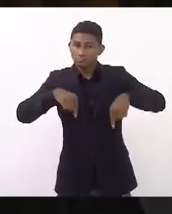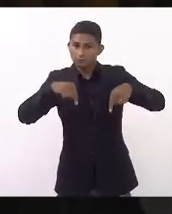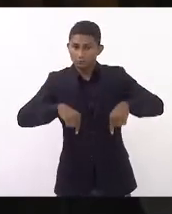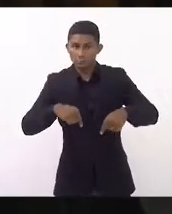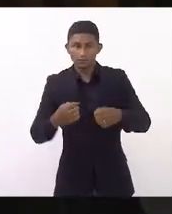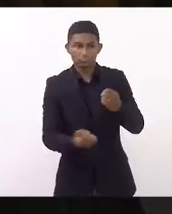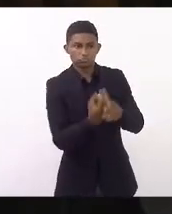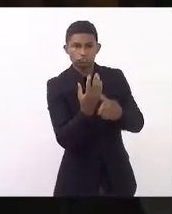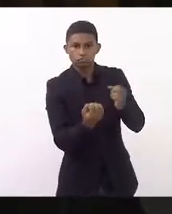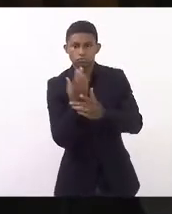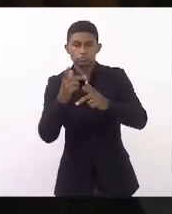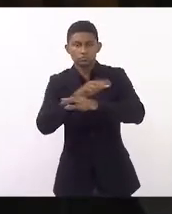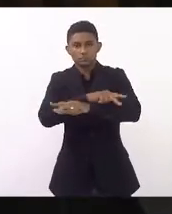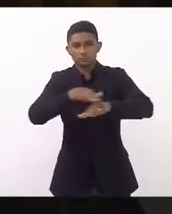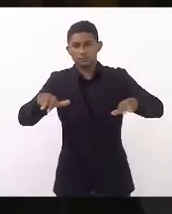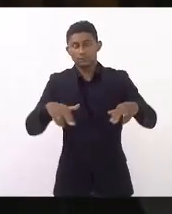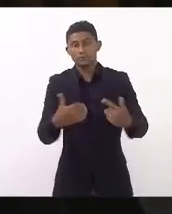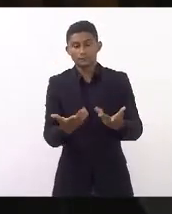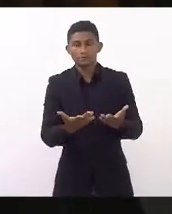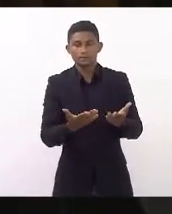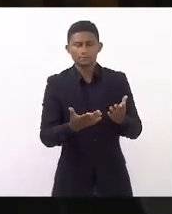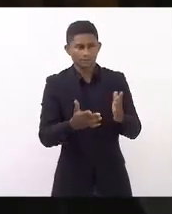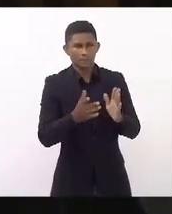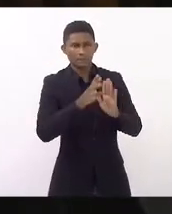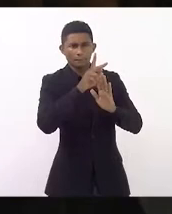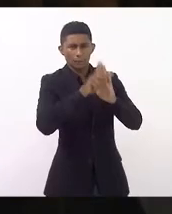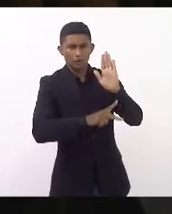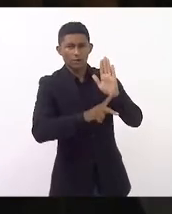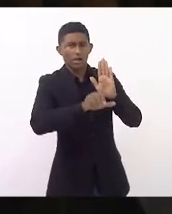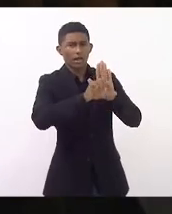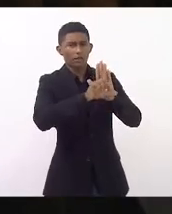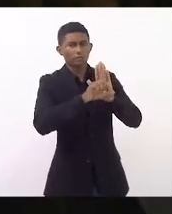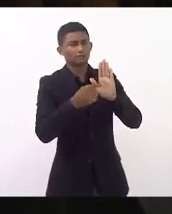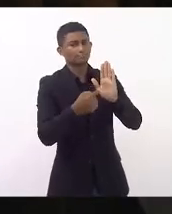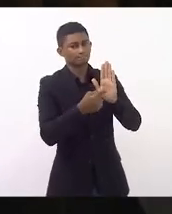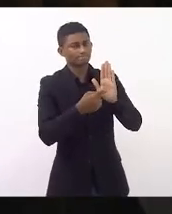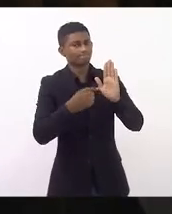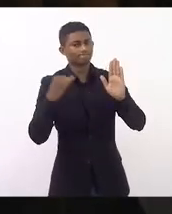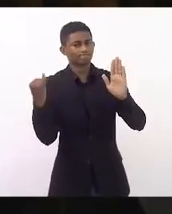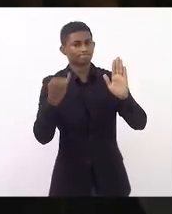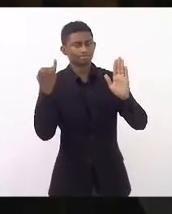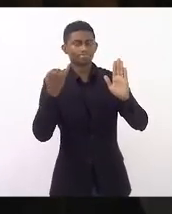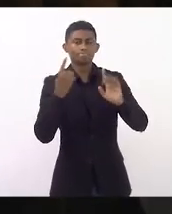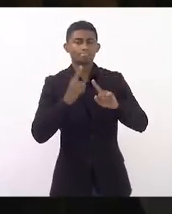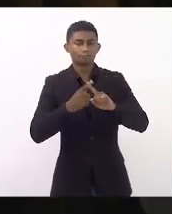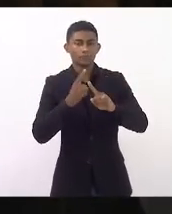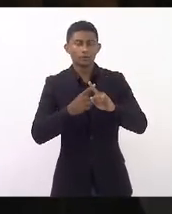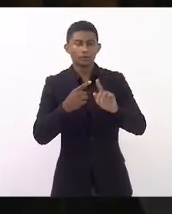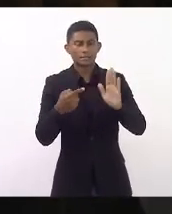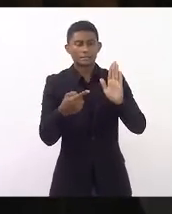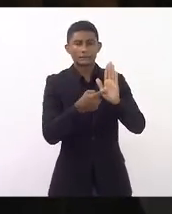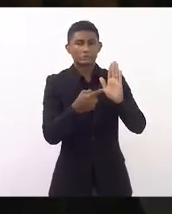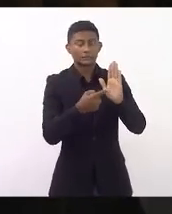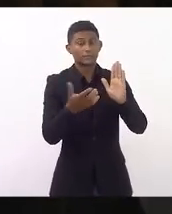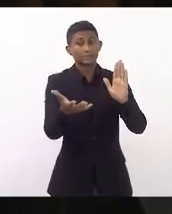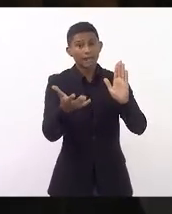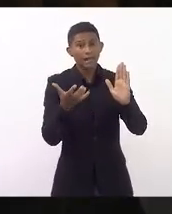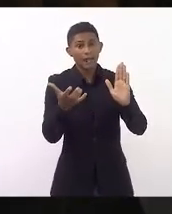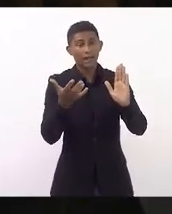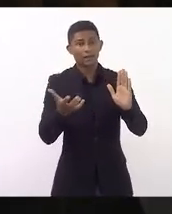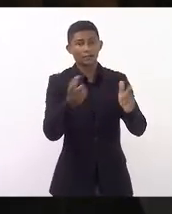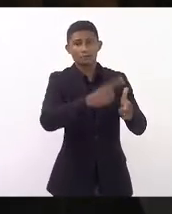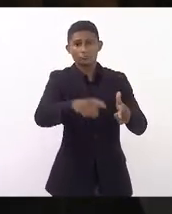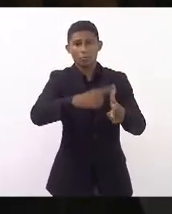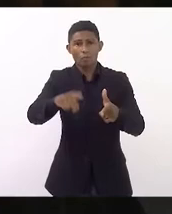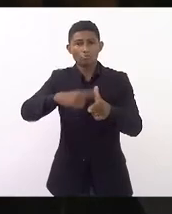providências. Esse é um projeto pertinente, porque tenta dar respostas para um problema que acaba de estourar